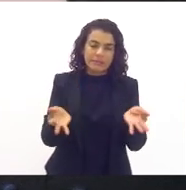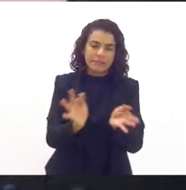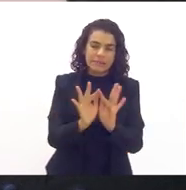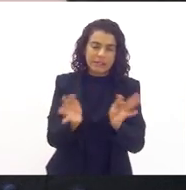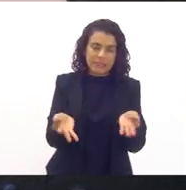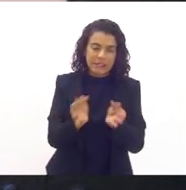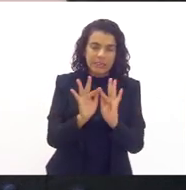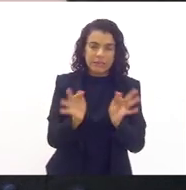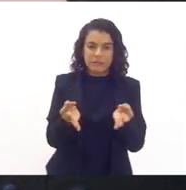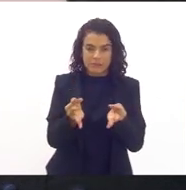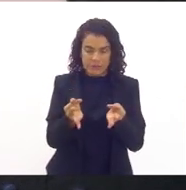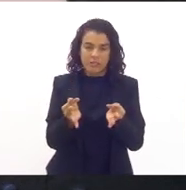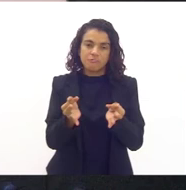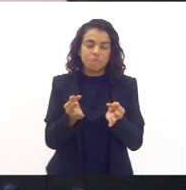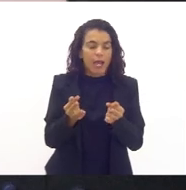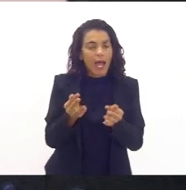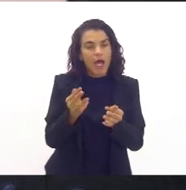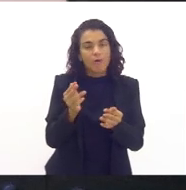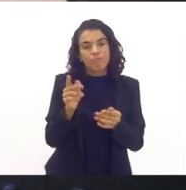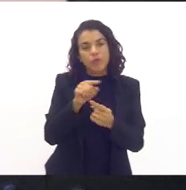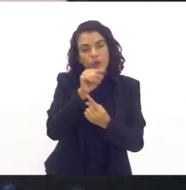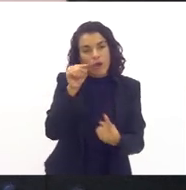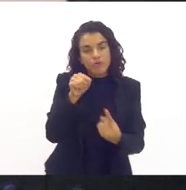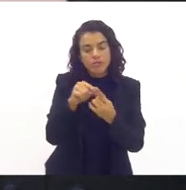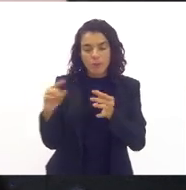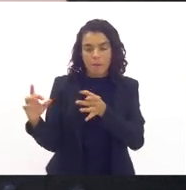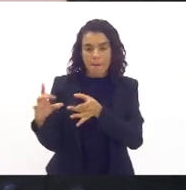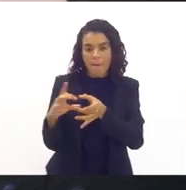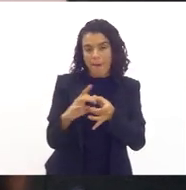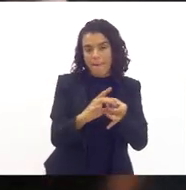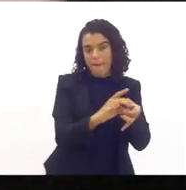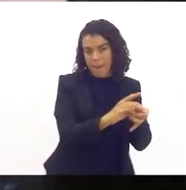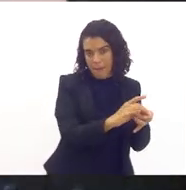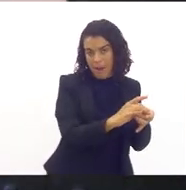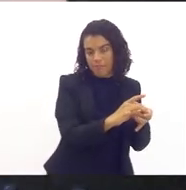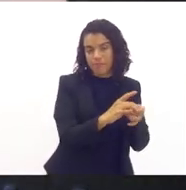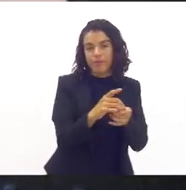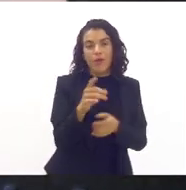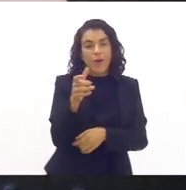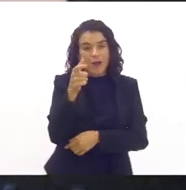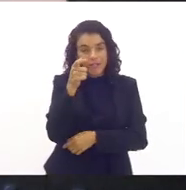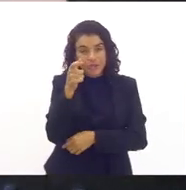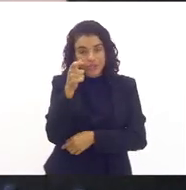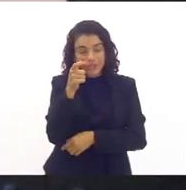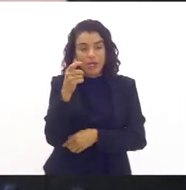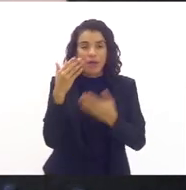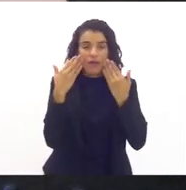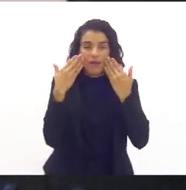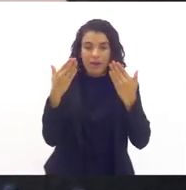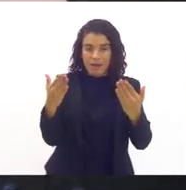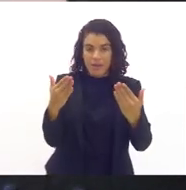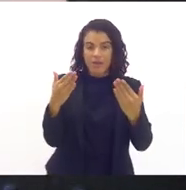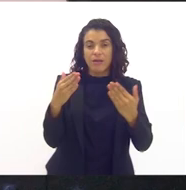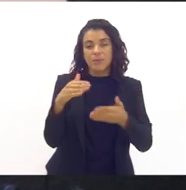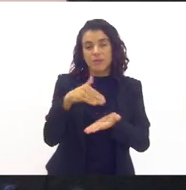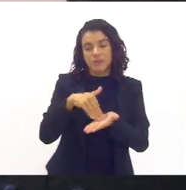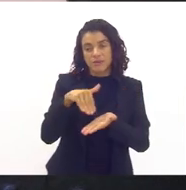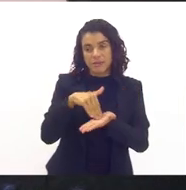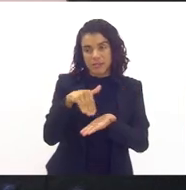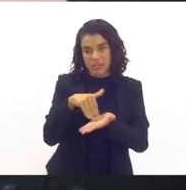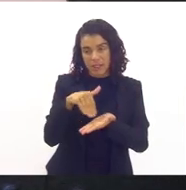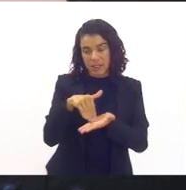aqui uma coerência de raciocínio com as apresentações que já foram feitas no passado. Eu tive a oportunidade de assistir a apresentação feita pelo secretário,